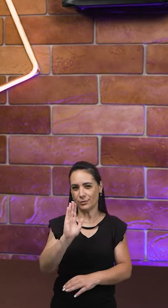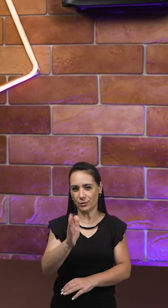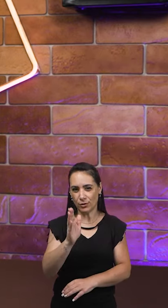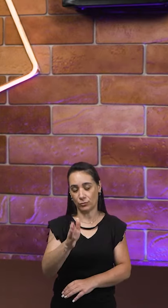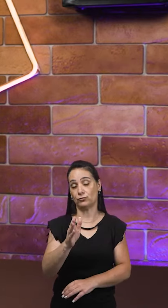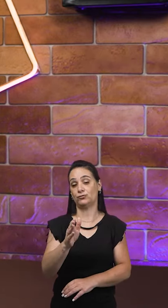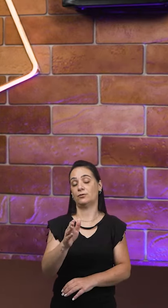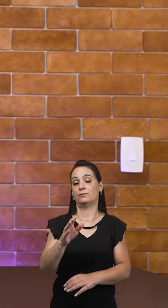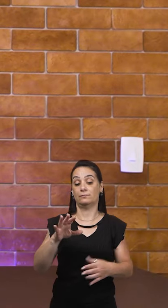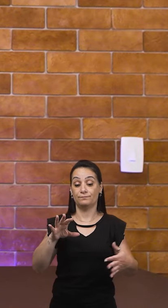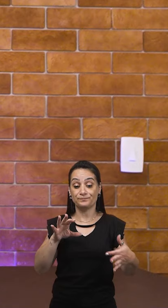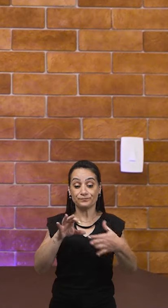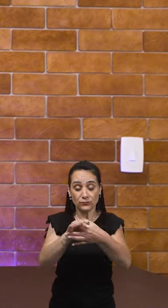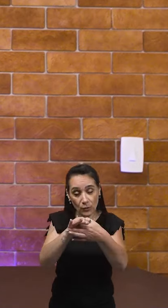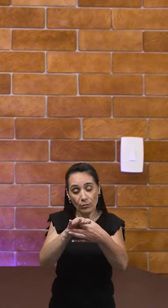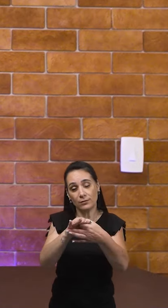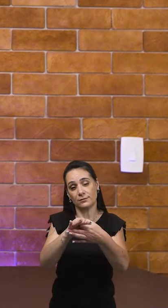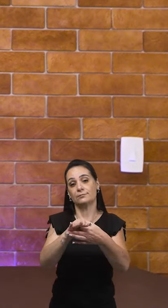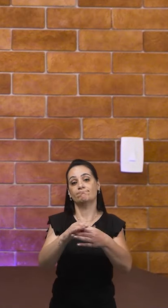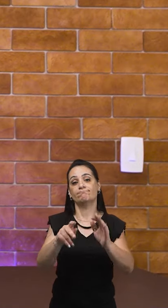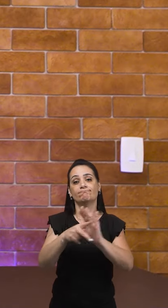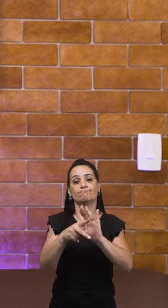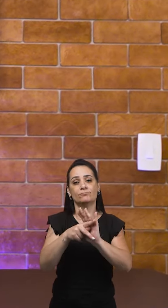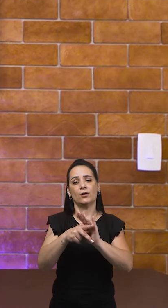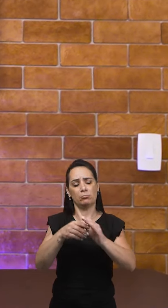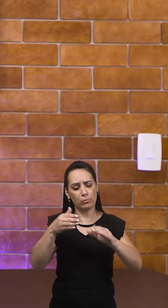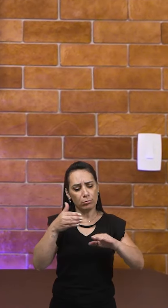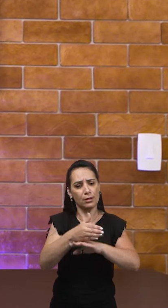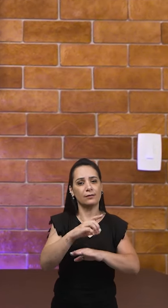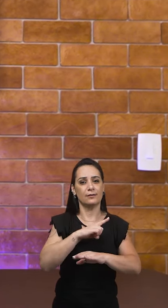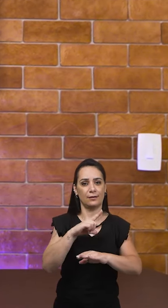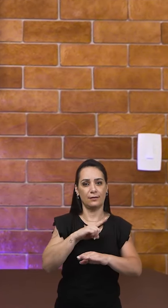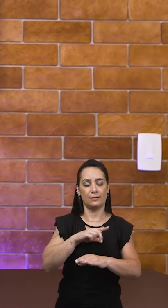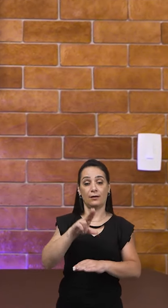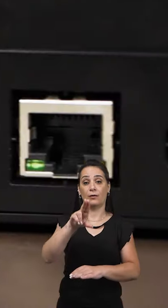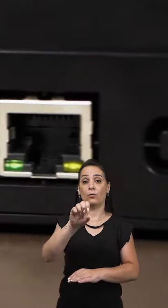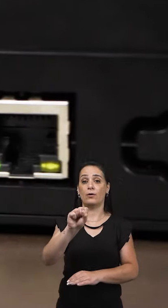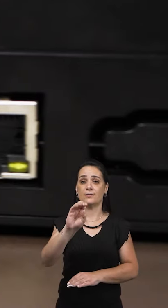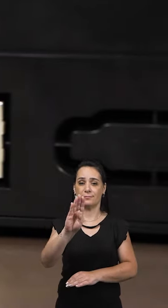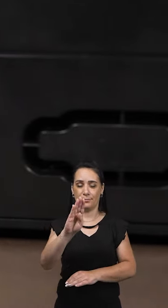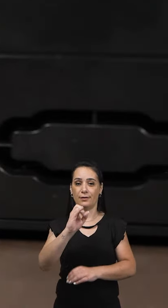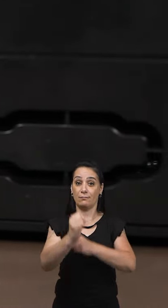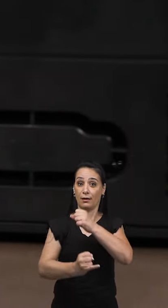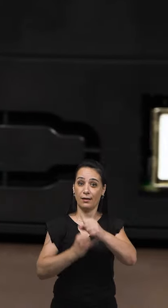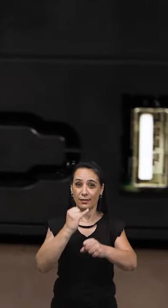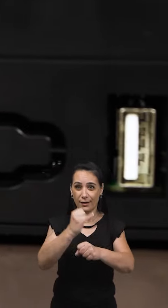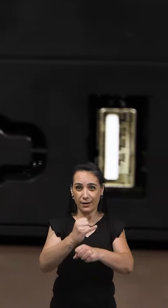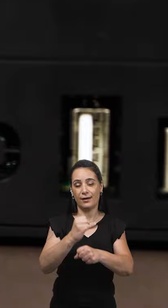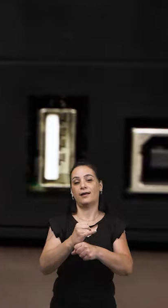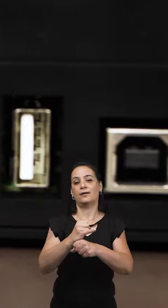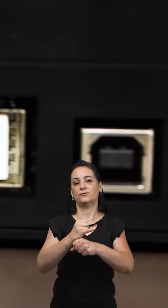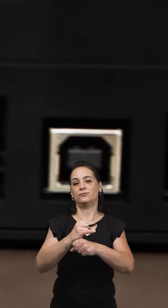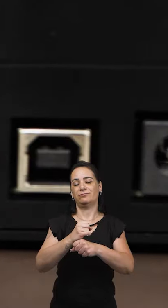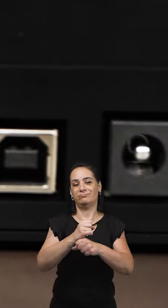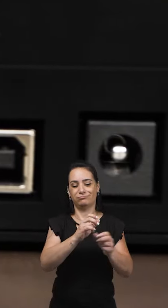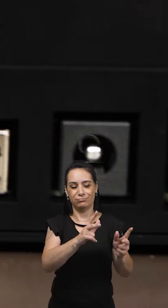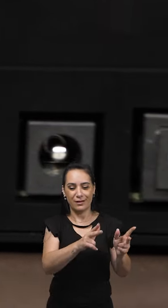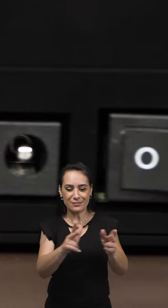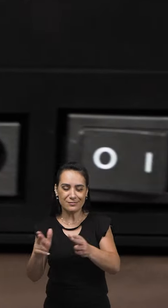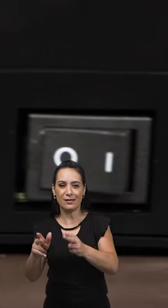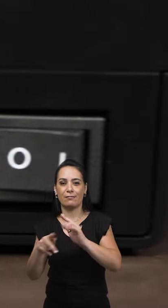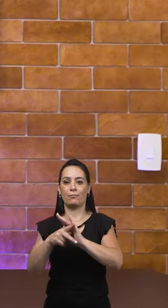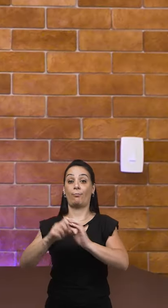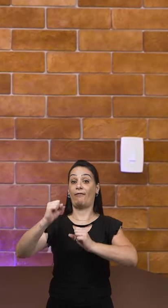melhor como é que ele funciona. E vamos falar de conectividade. Ela tem algumas entradas como USB, Ethernet e serial